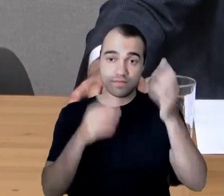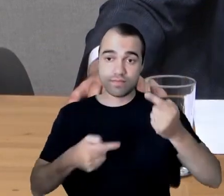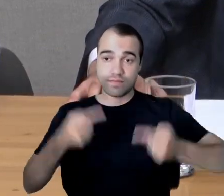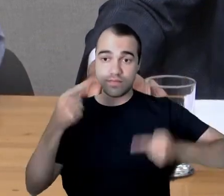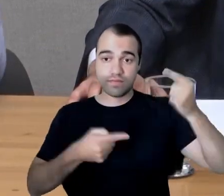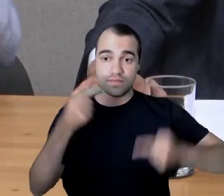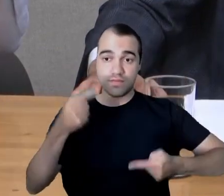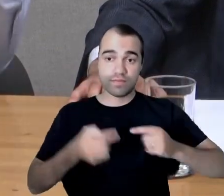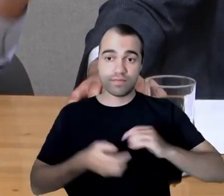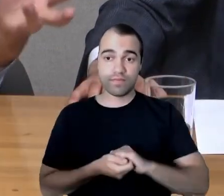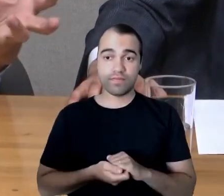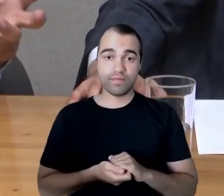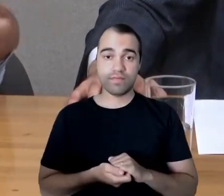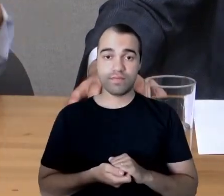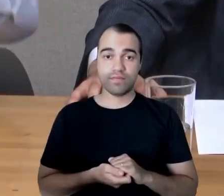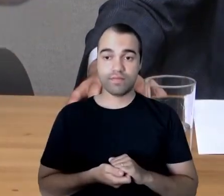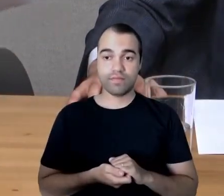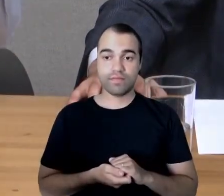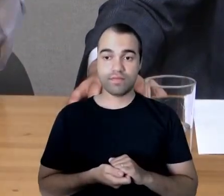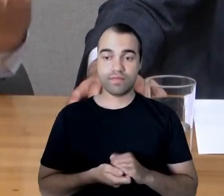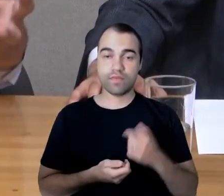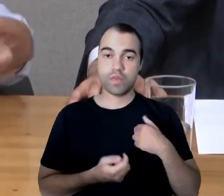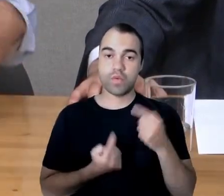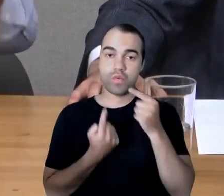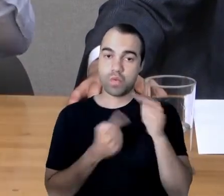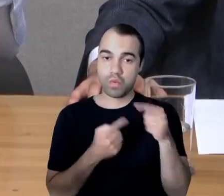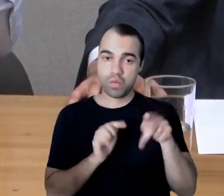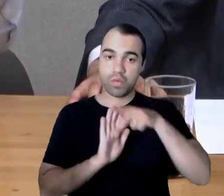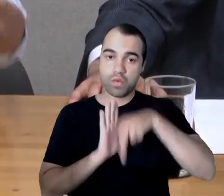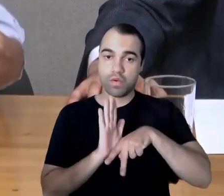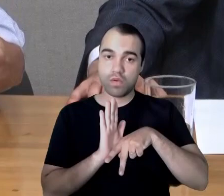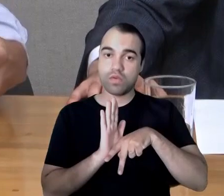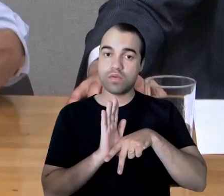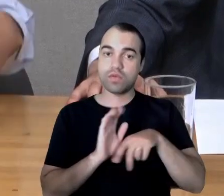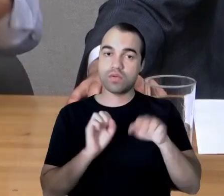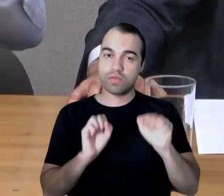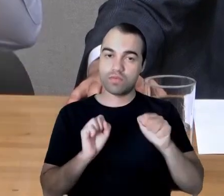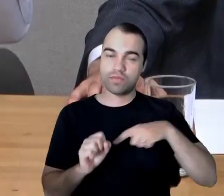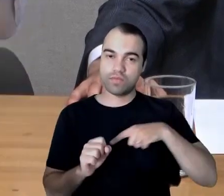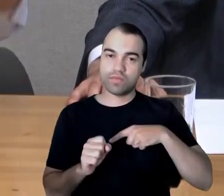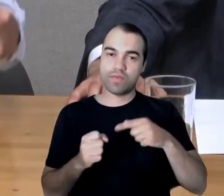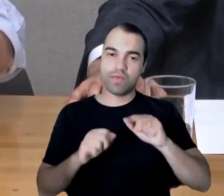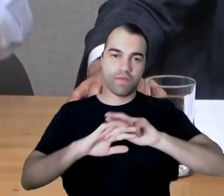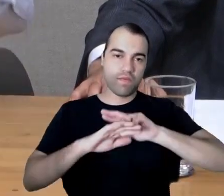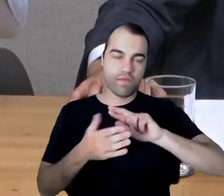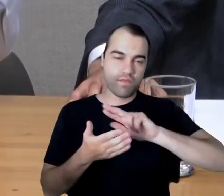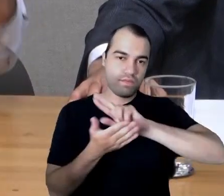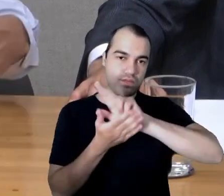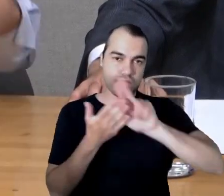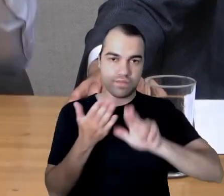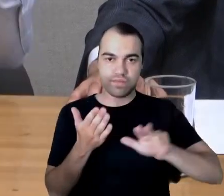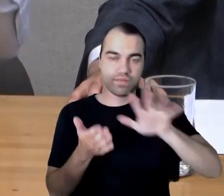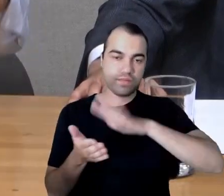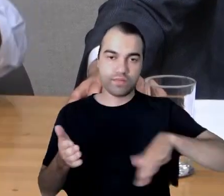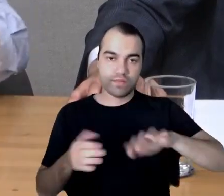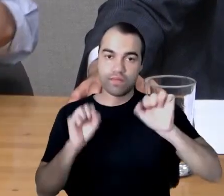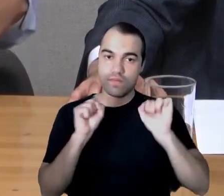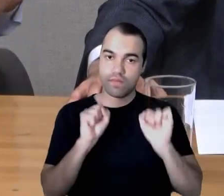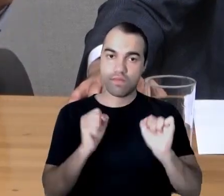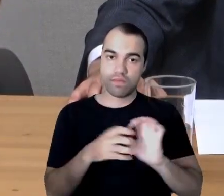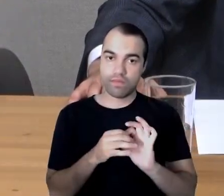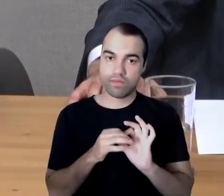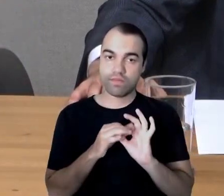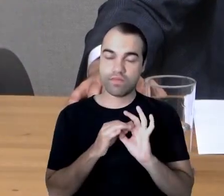porque sou completamente contra o projeto podem haver uma série de áreas que podem ser cercadas que eventualmente podem ser concedidas com